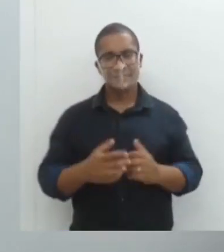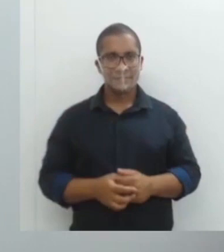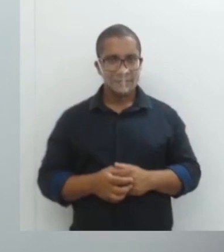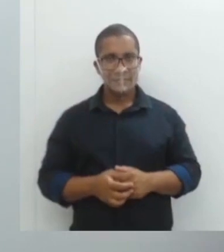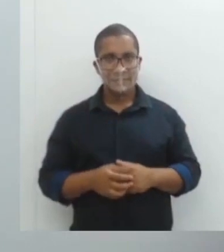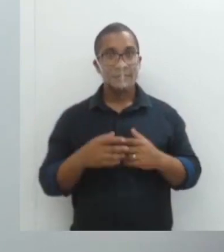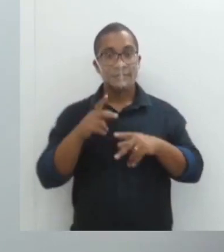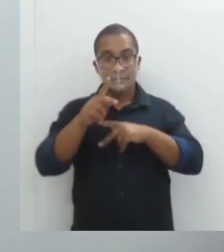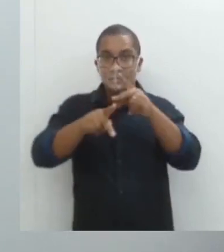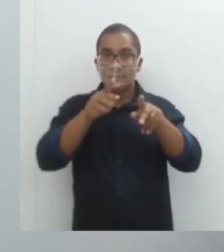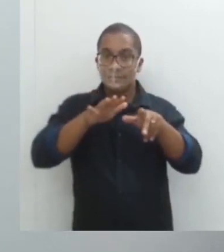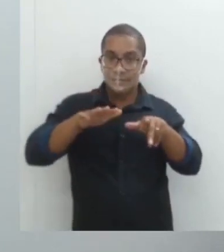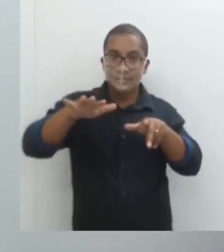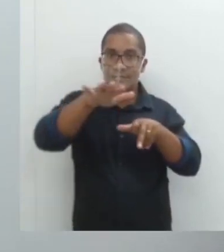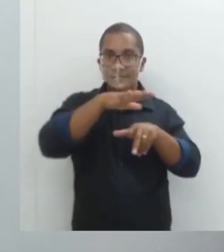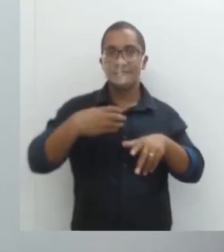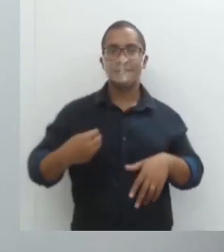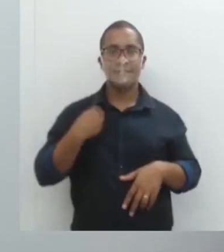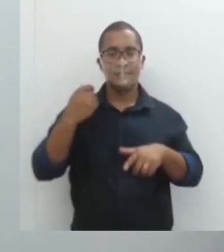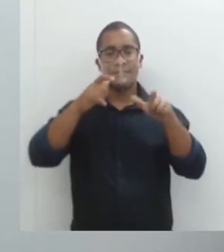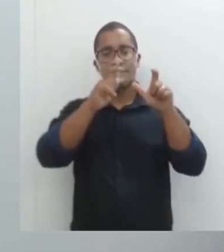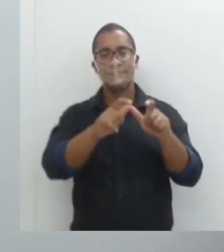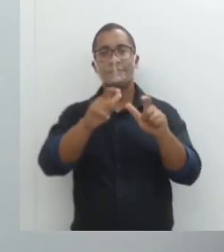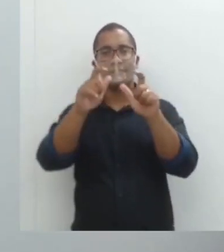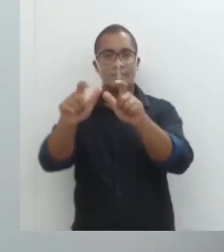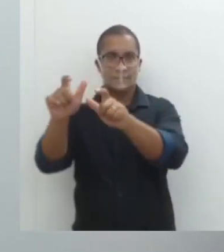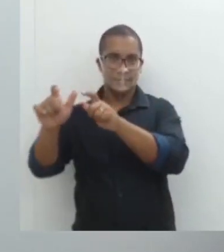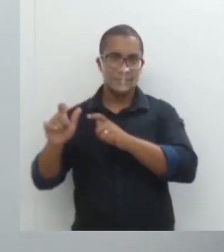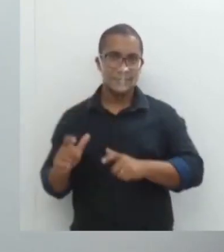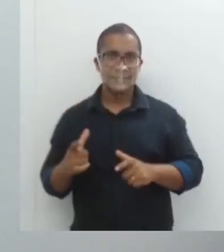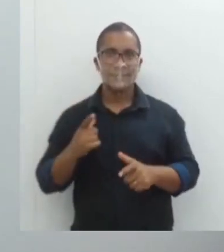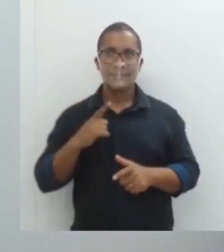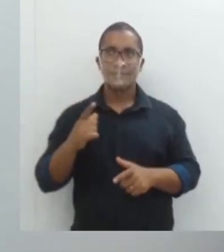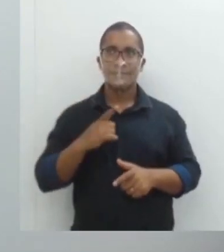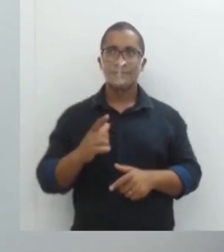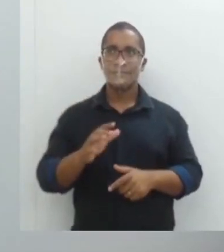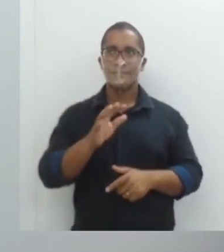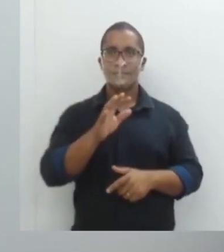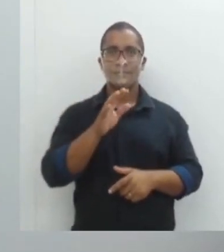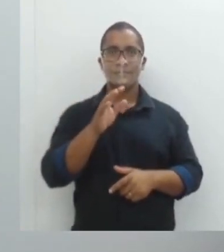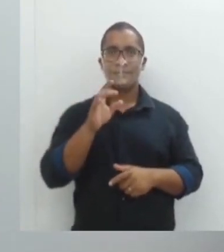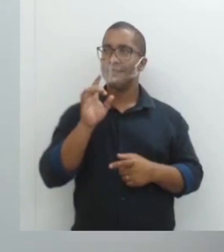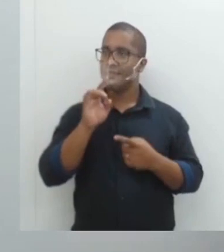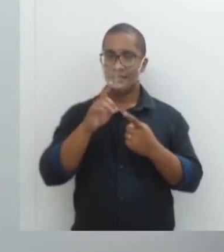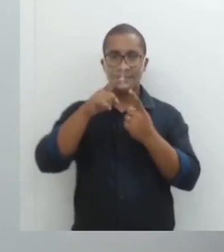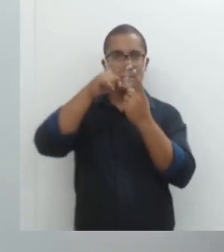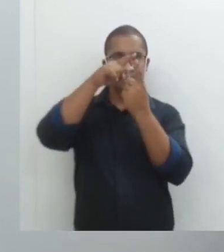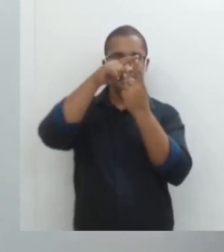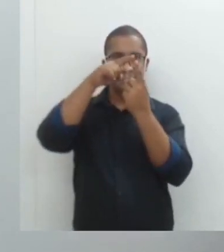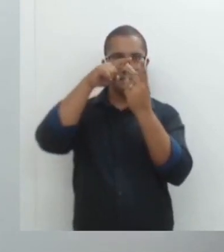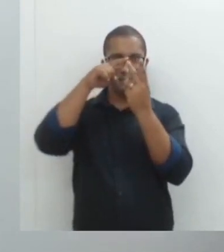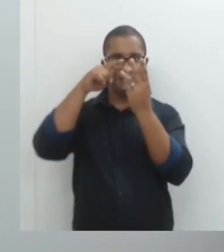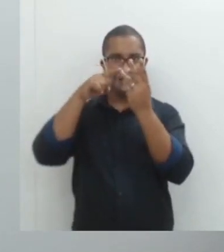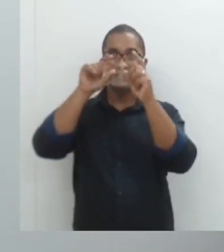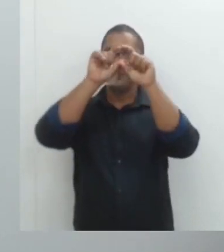esse povo também vive nessa região, né? O trucá, o tuxá e o pipipã